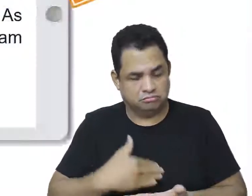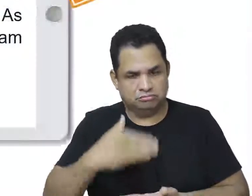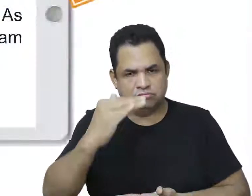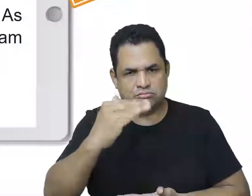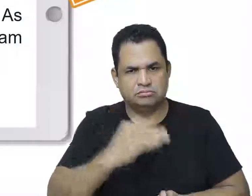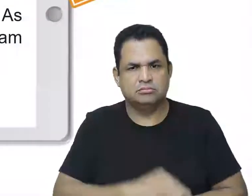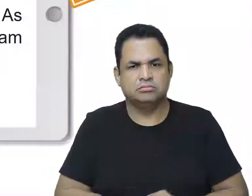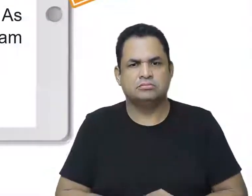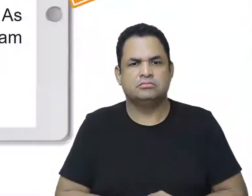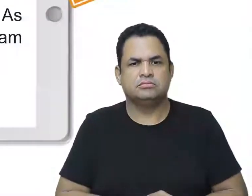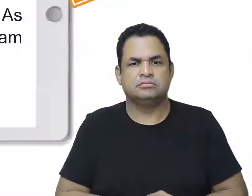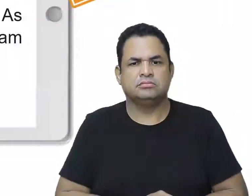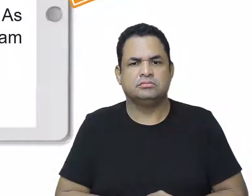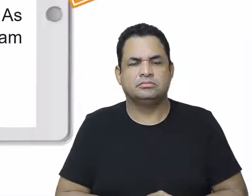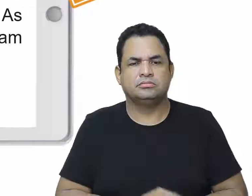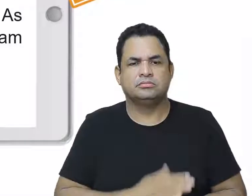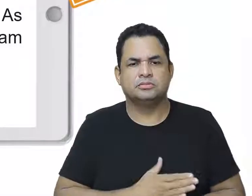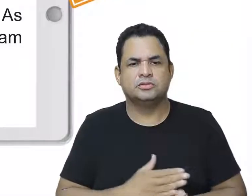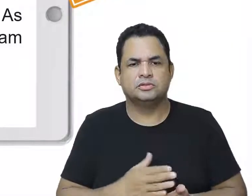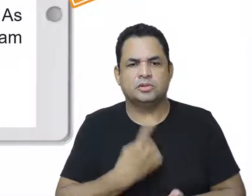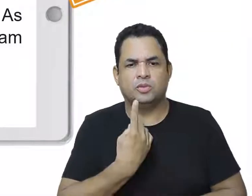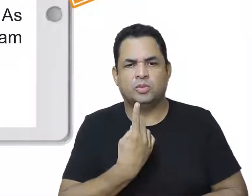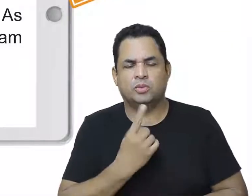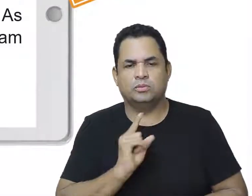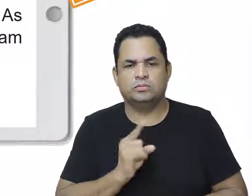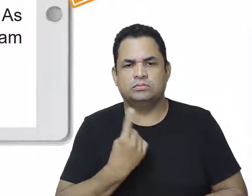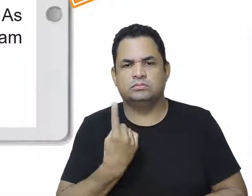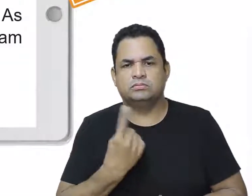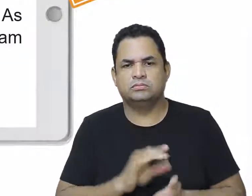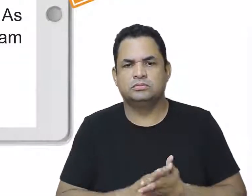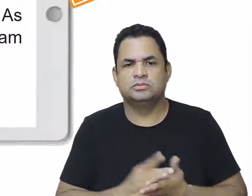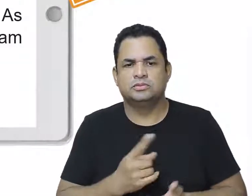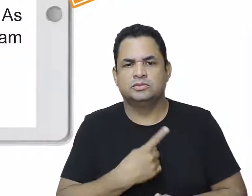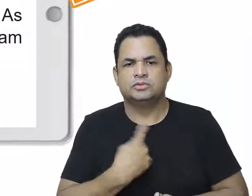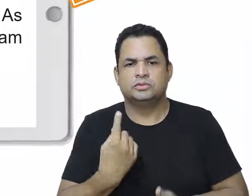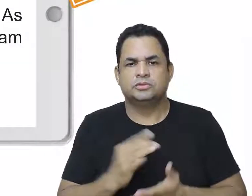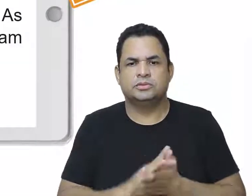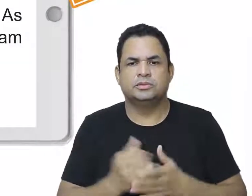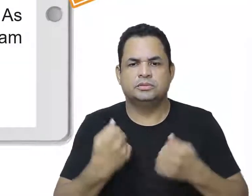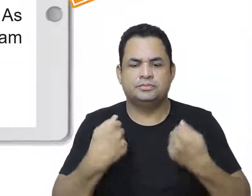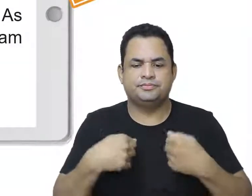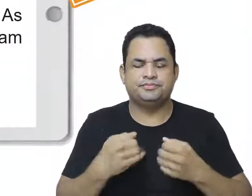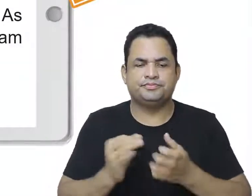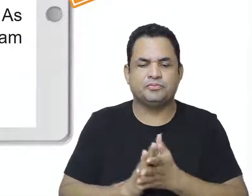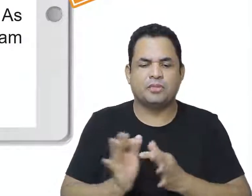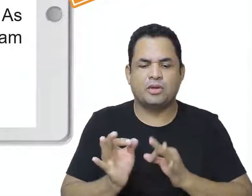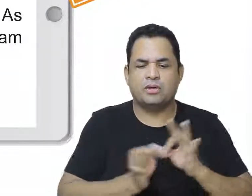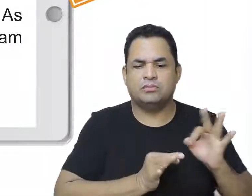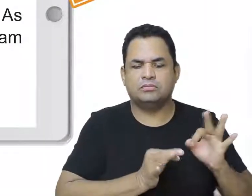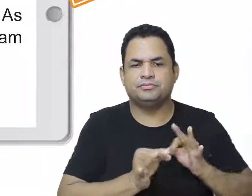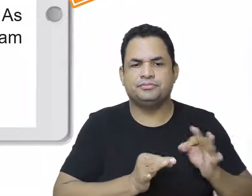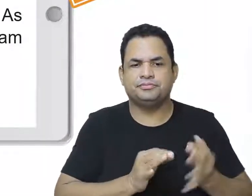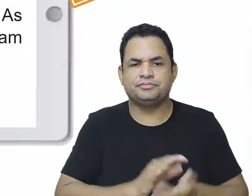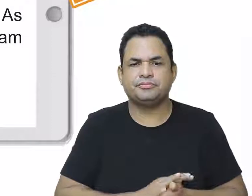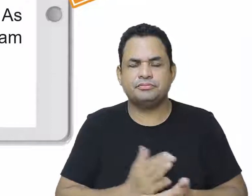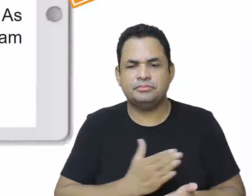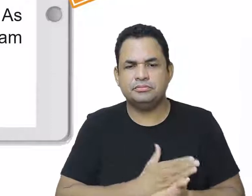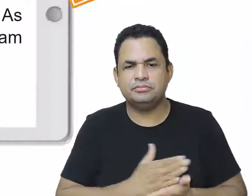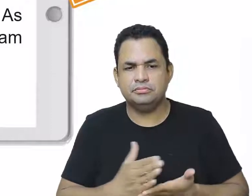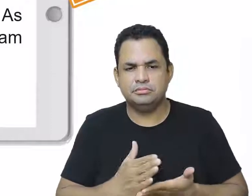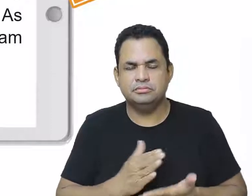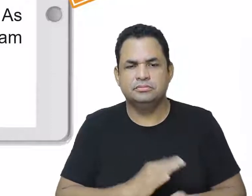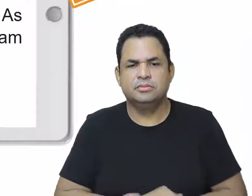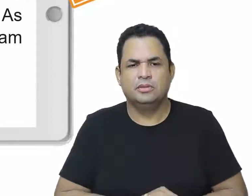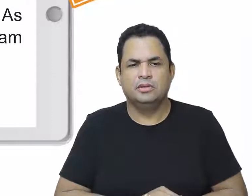frente. Vamos começar com a aula 1, pessoal, onde nós falamos sobre poder e suas formas. Nós começamos